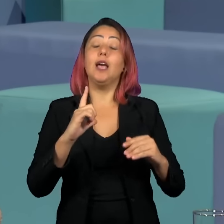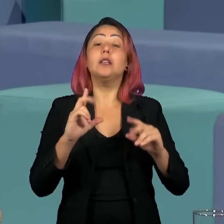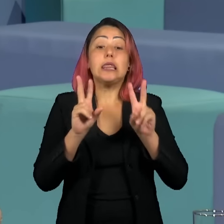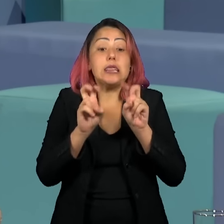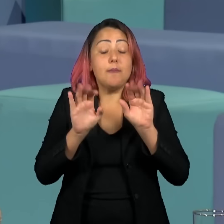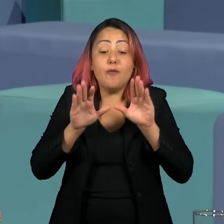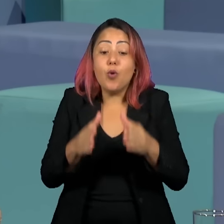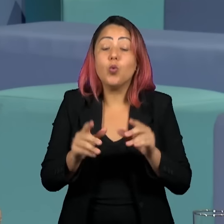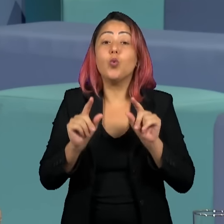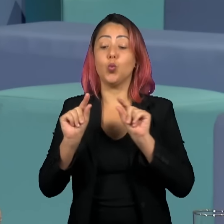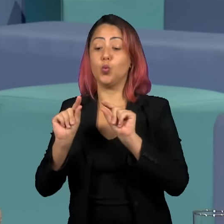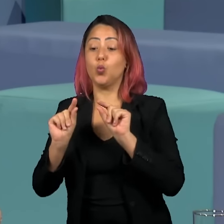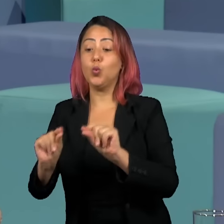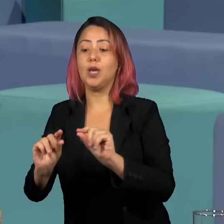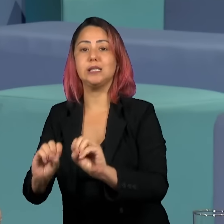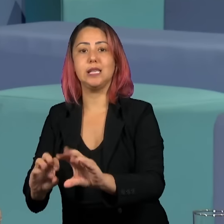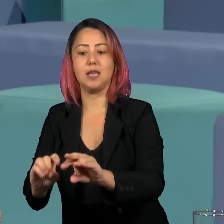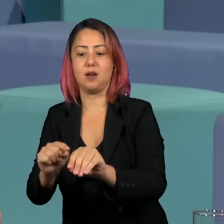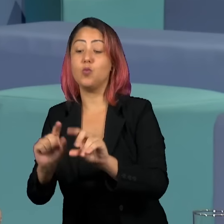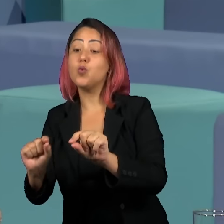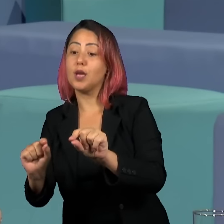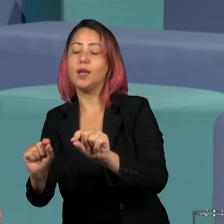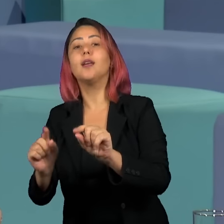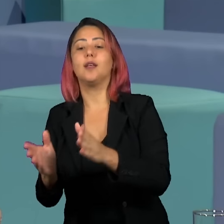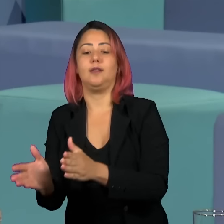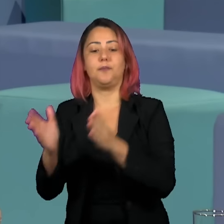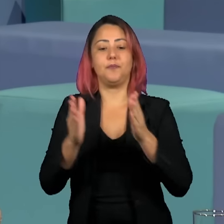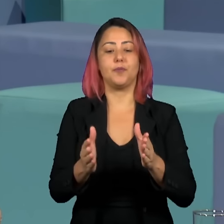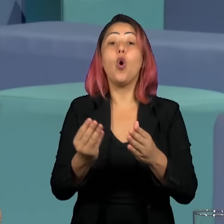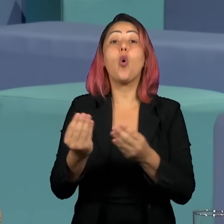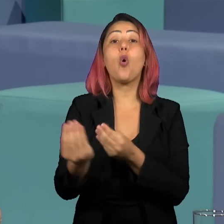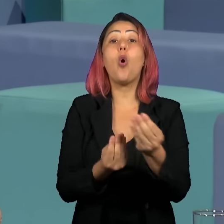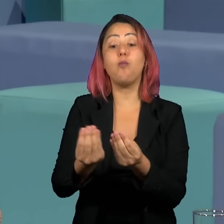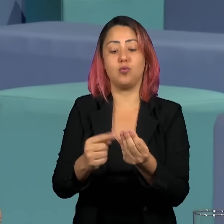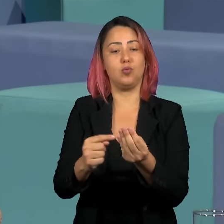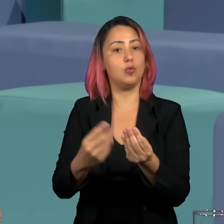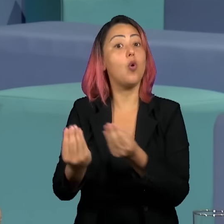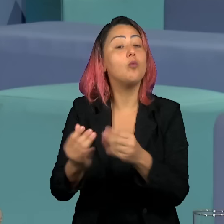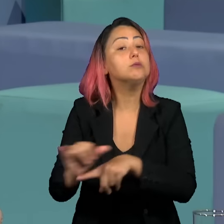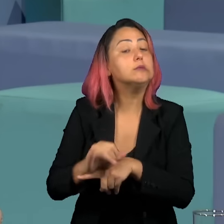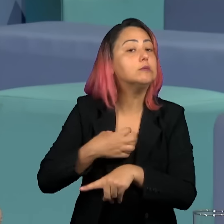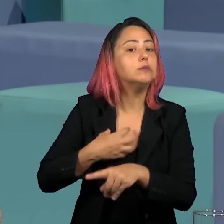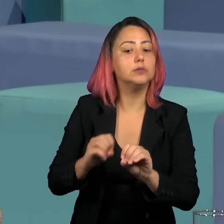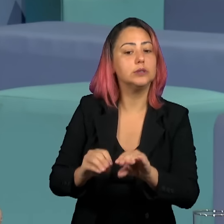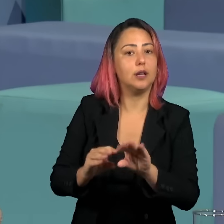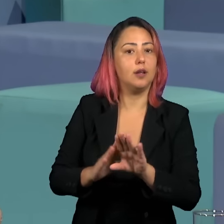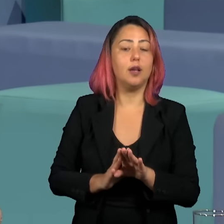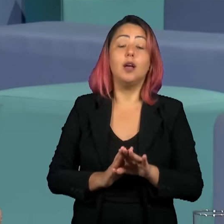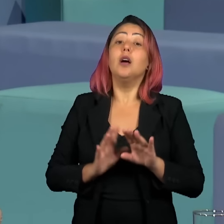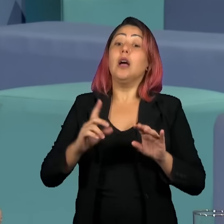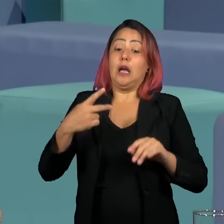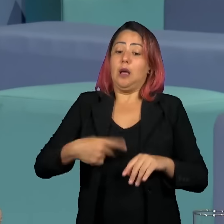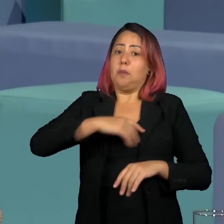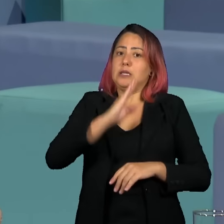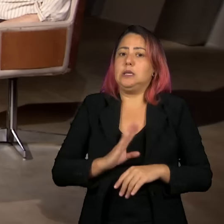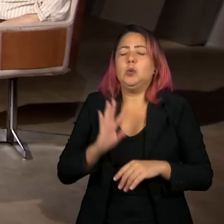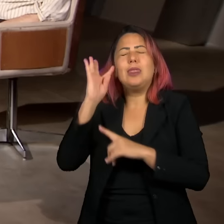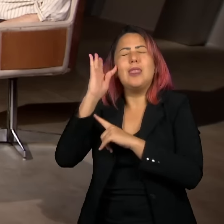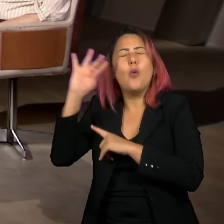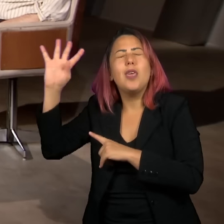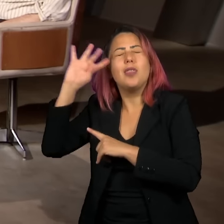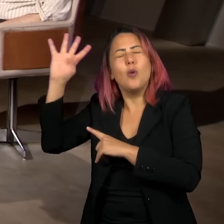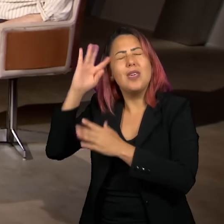e quando você pega o currículo de educação no Brasil a grande maior parte muito mais de 50% até teoria teoria né